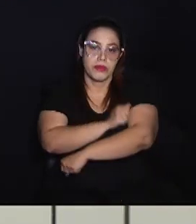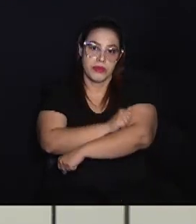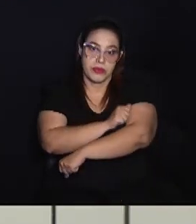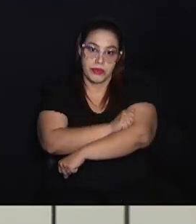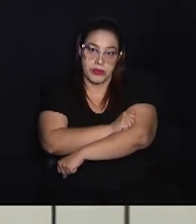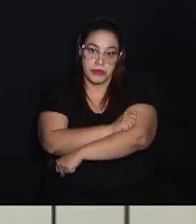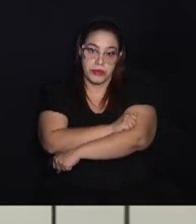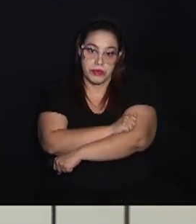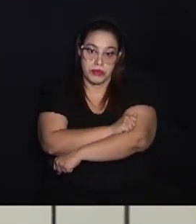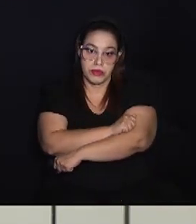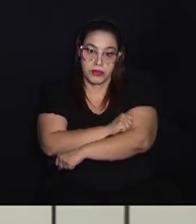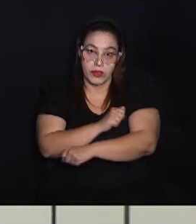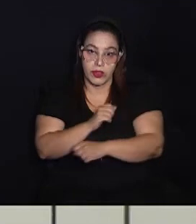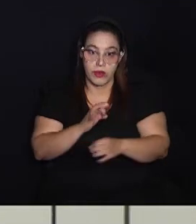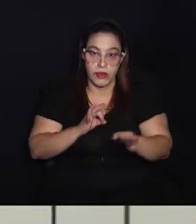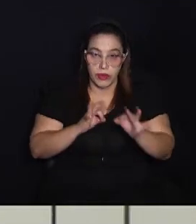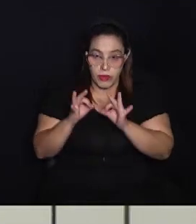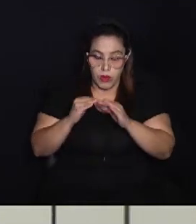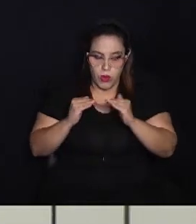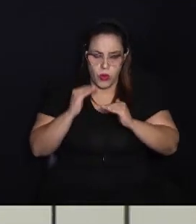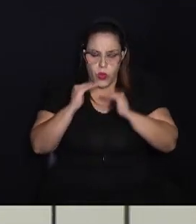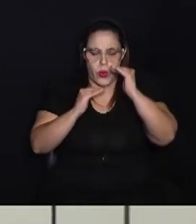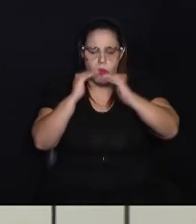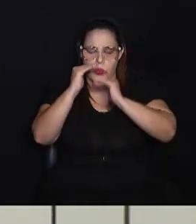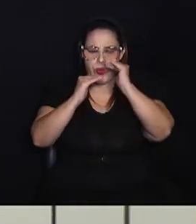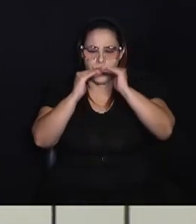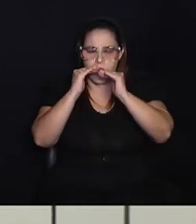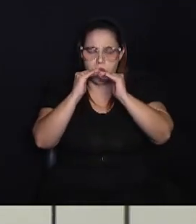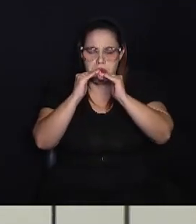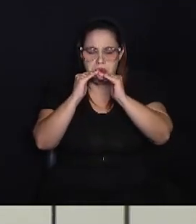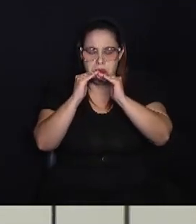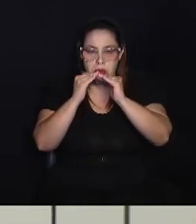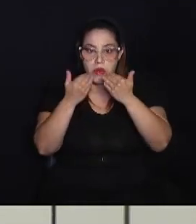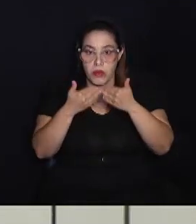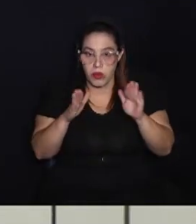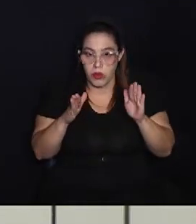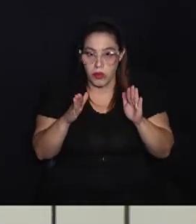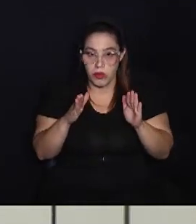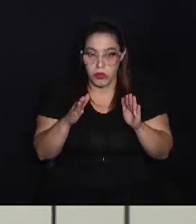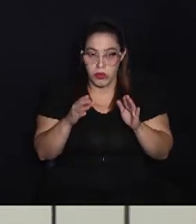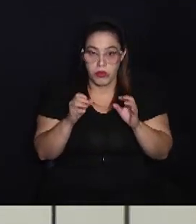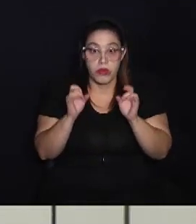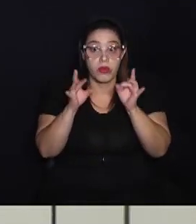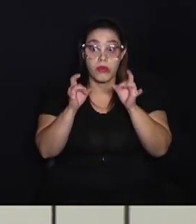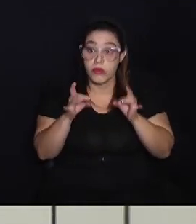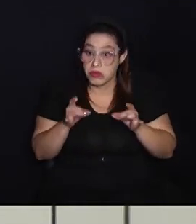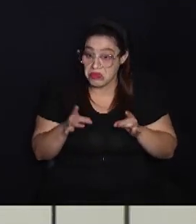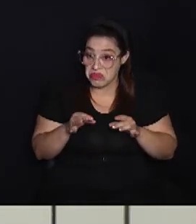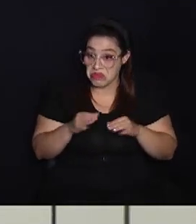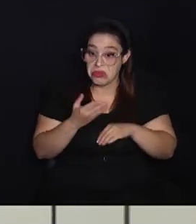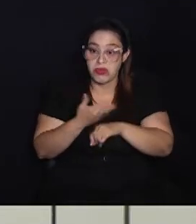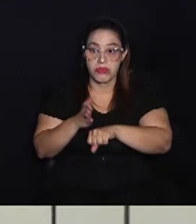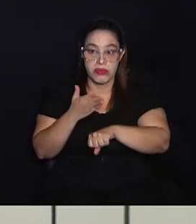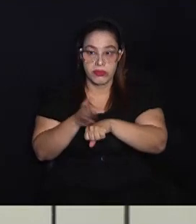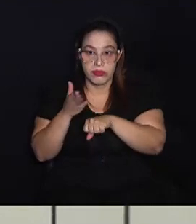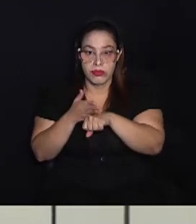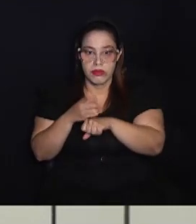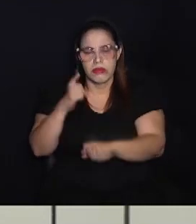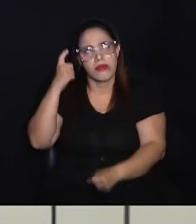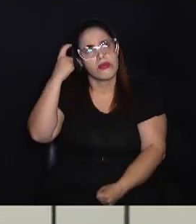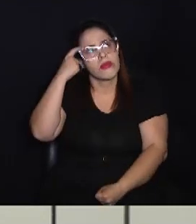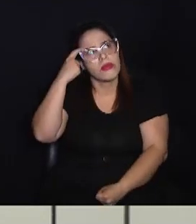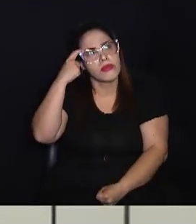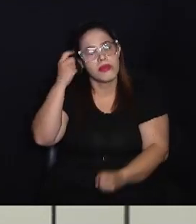selecionados vão passar por uma trilha de desenvolvimento elaborada a partir de módulos específicos de treinamento e pensada